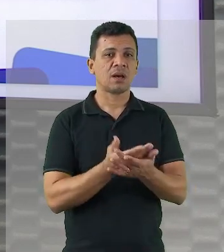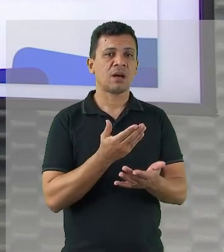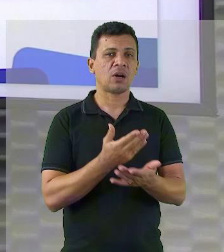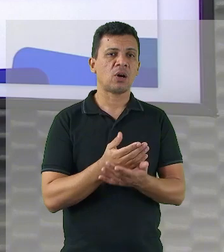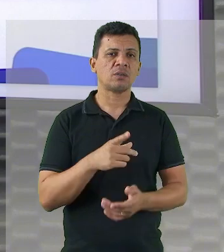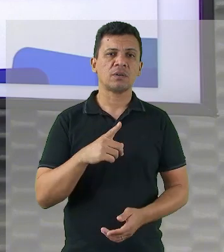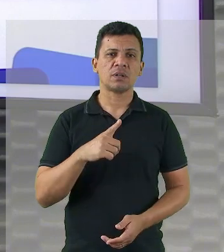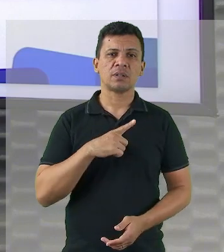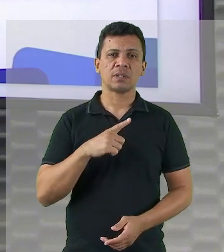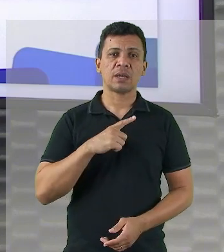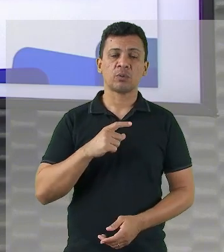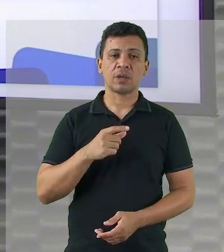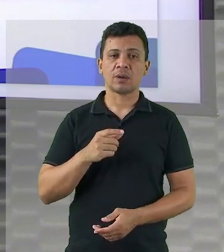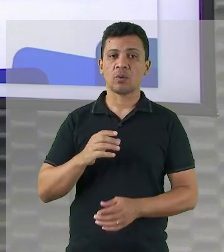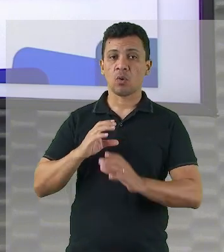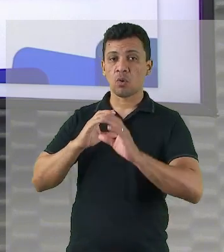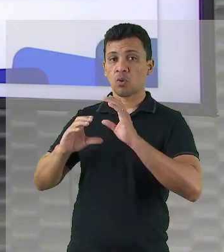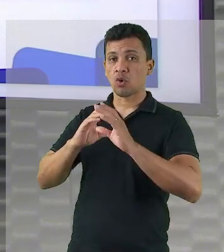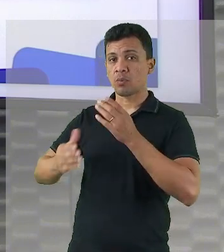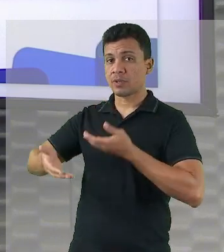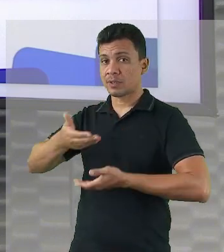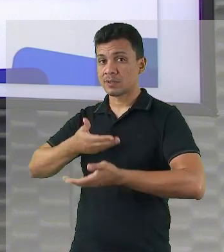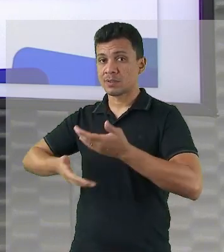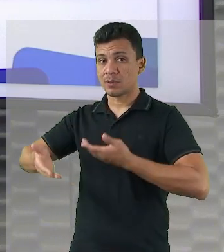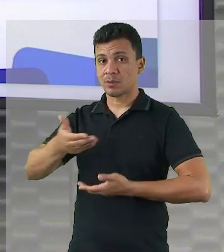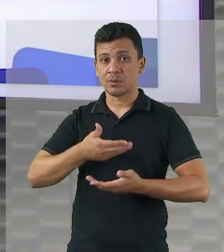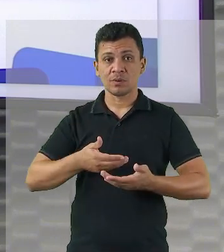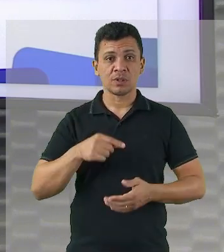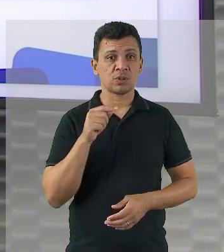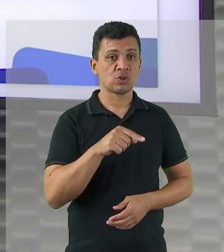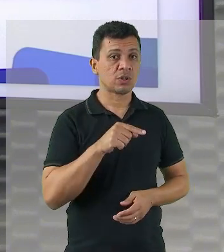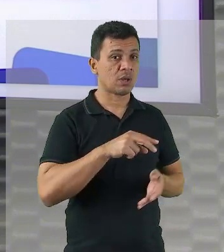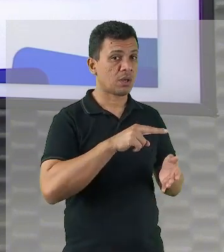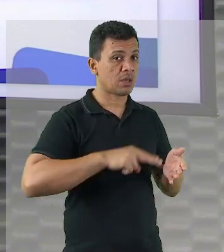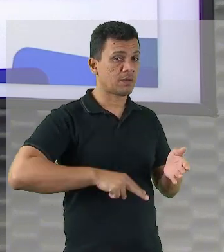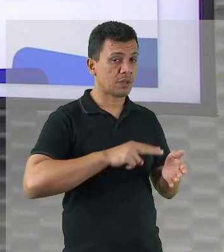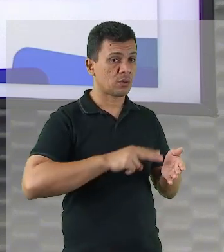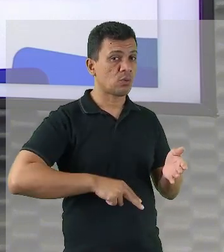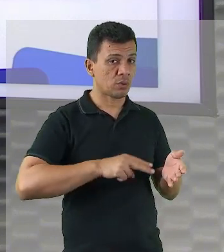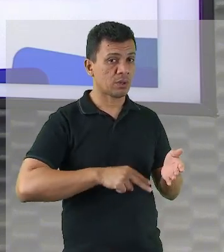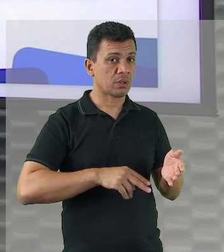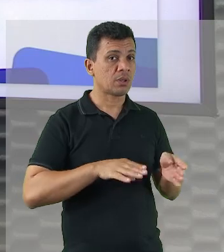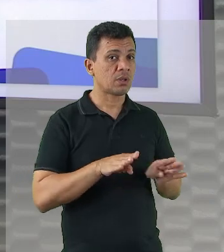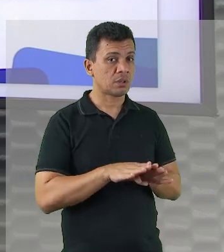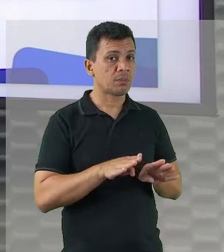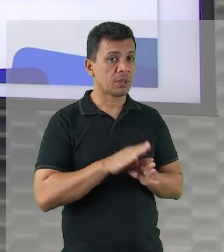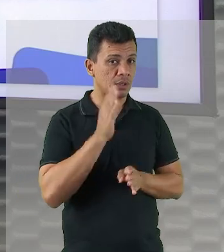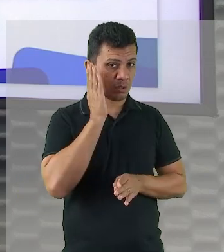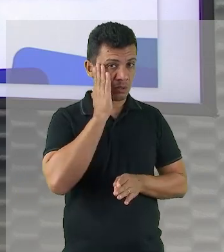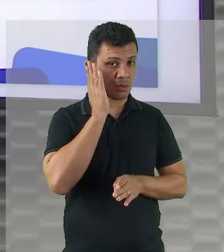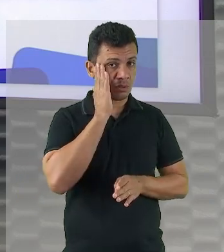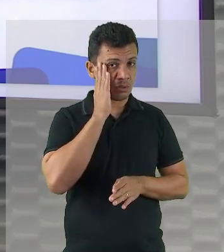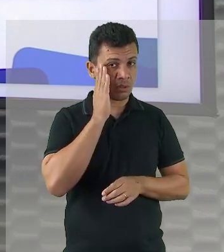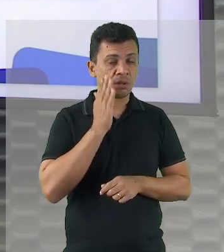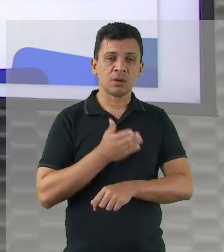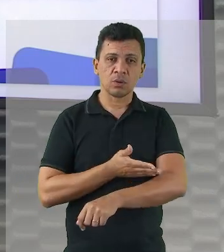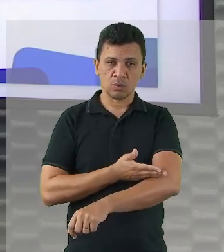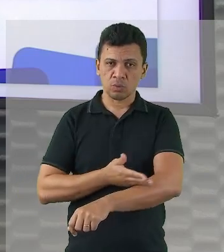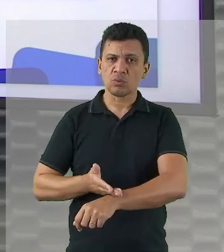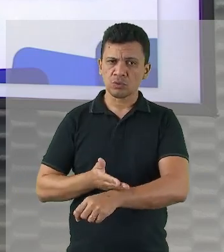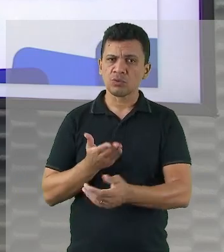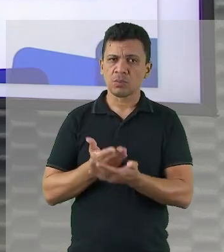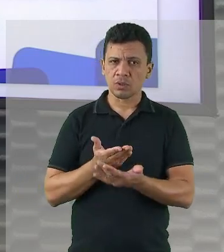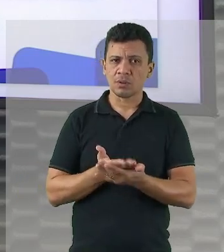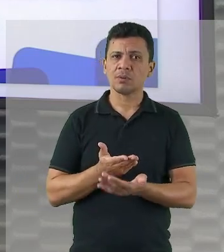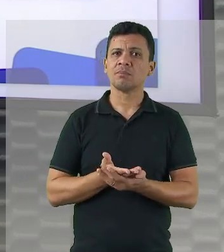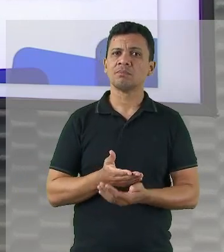um pouquinho de interação comunicativa com o processo de leitura e interpretação que nós já estamos acostumados nas nossas aulas,